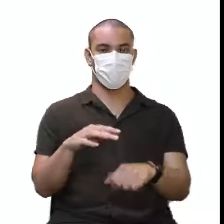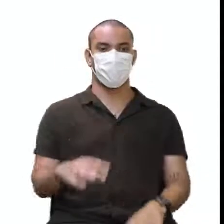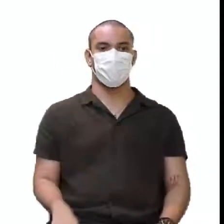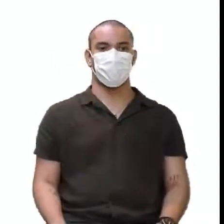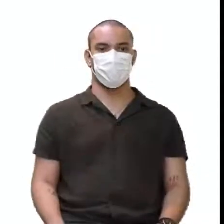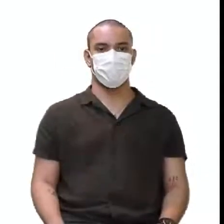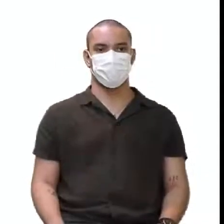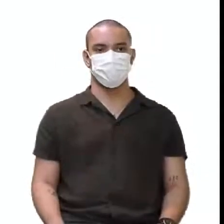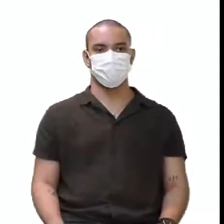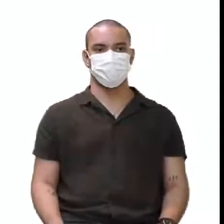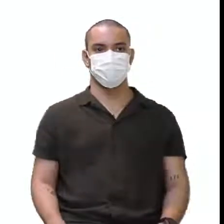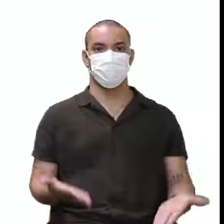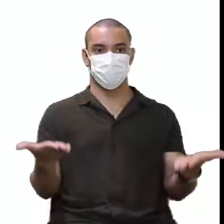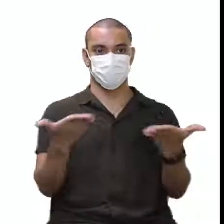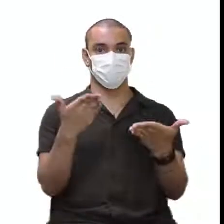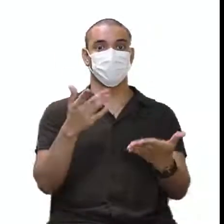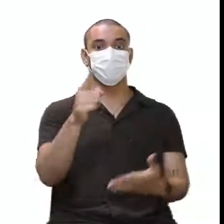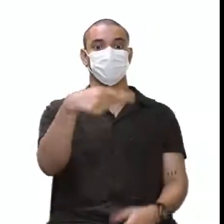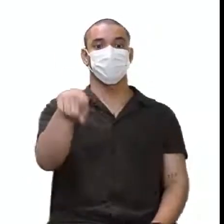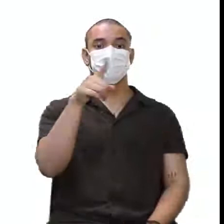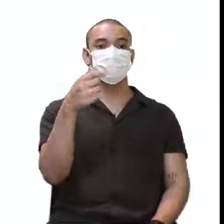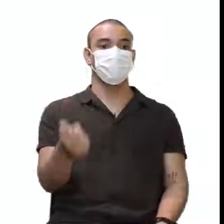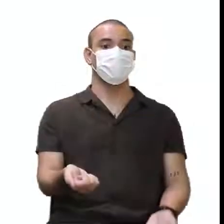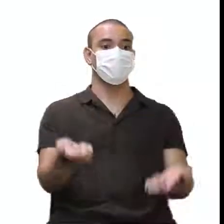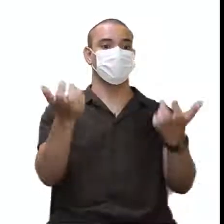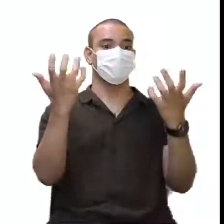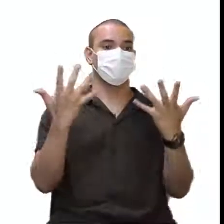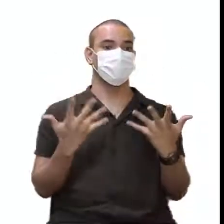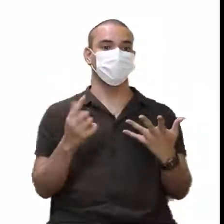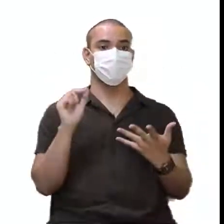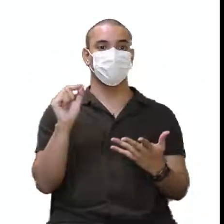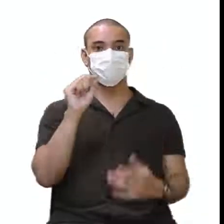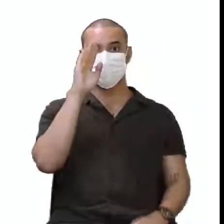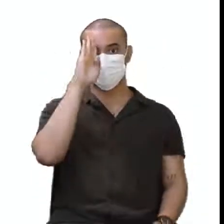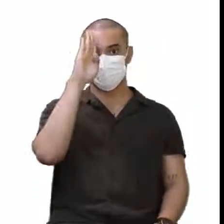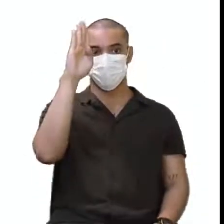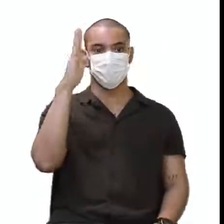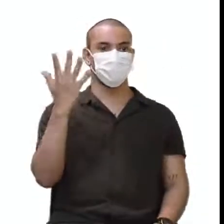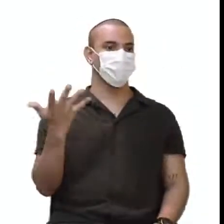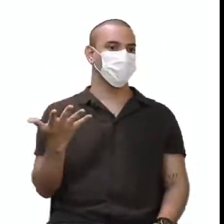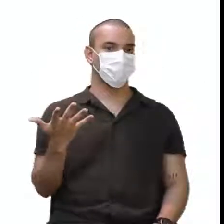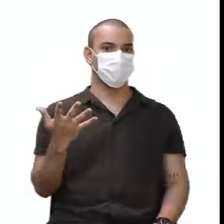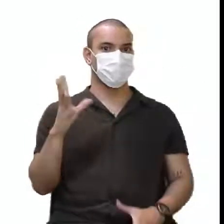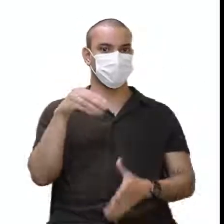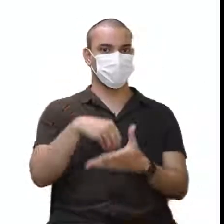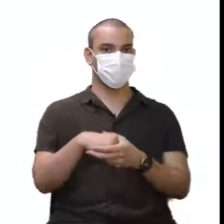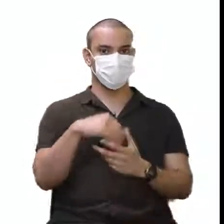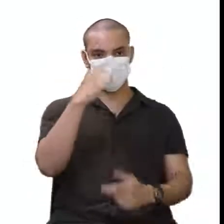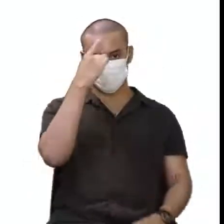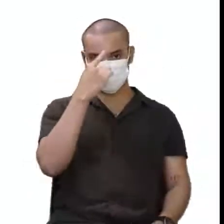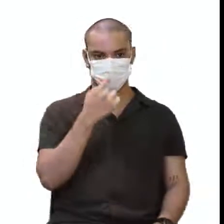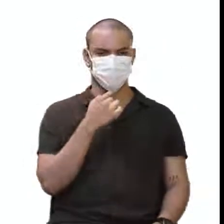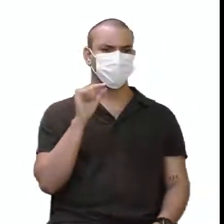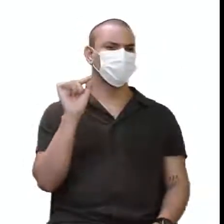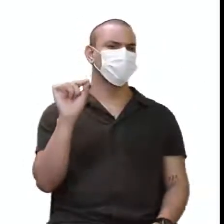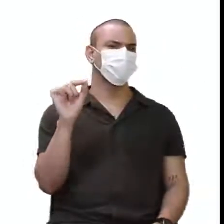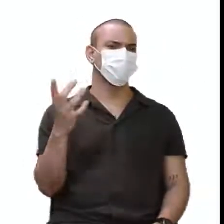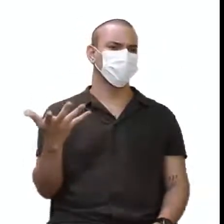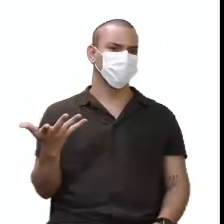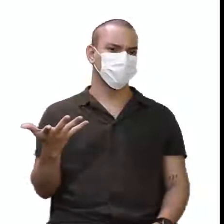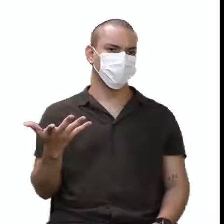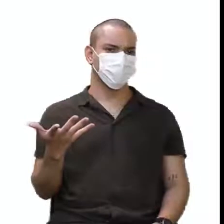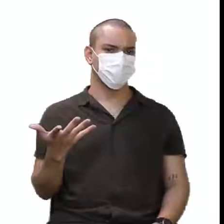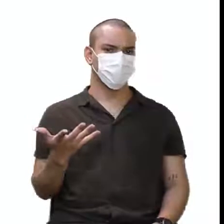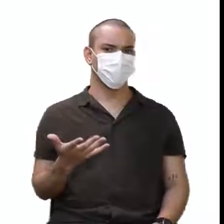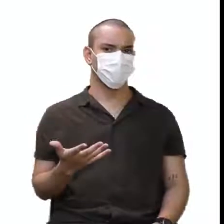sativum. Agora eu quero que você me diga o que ele priorizou nessa espécie, tá? O que